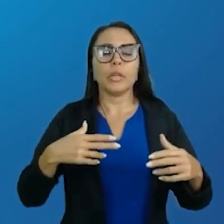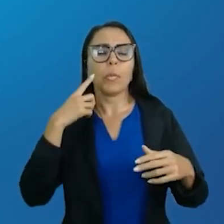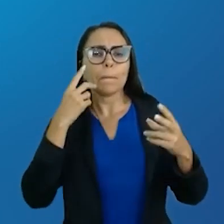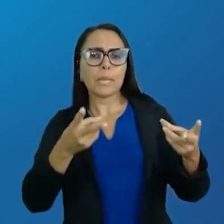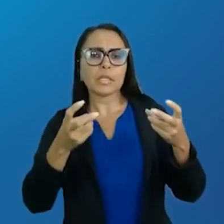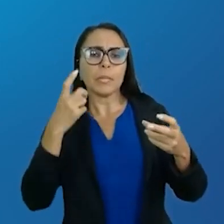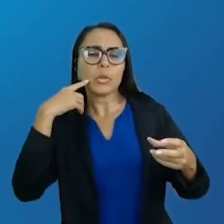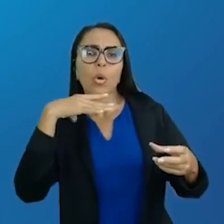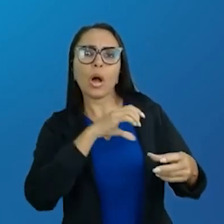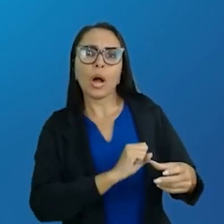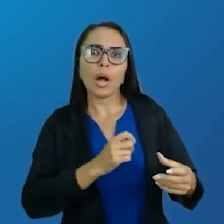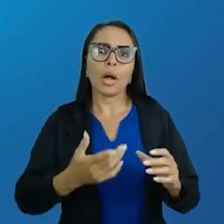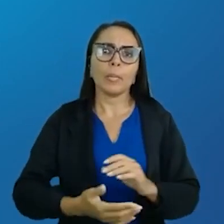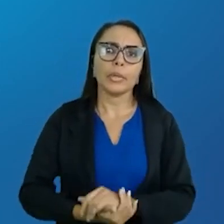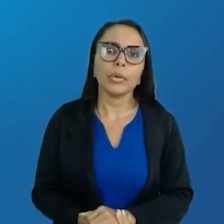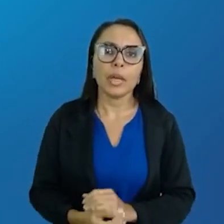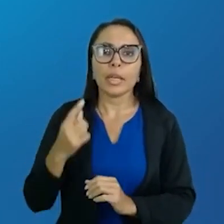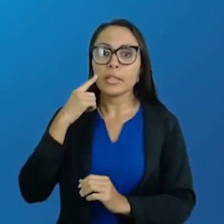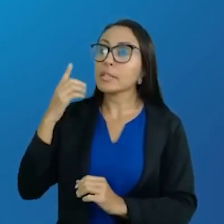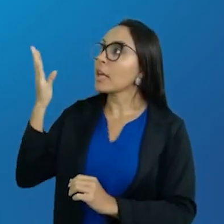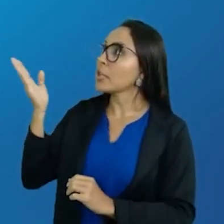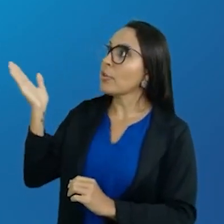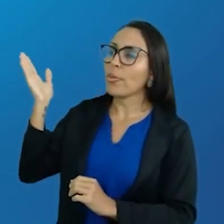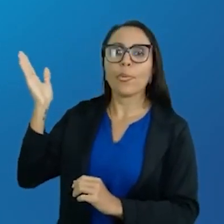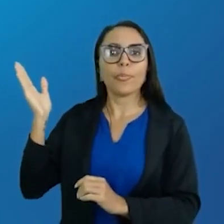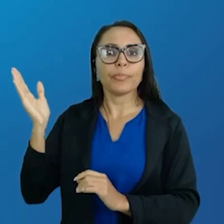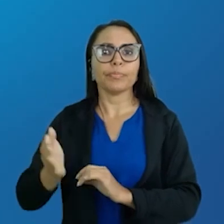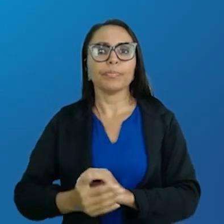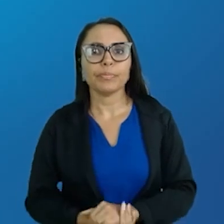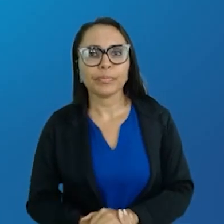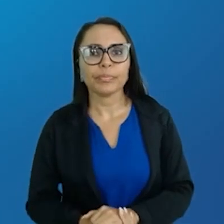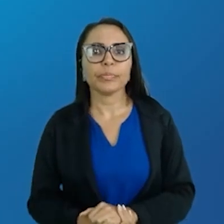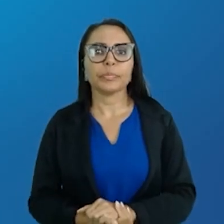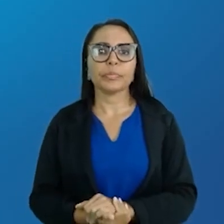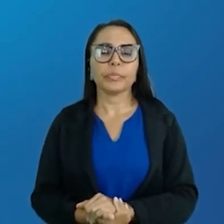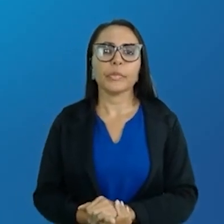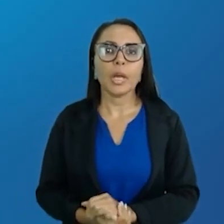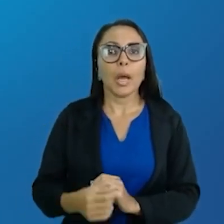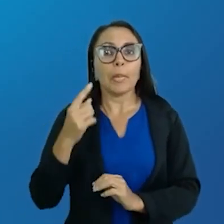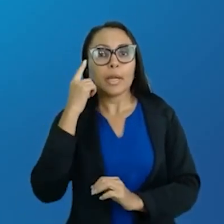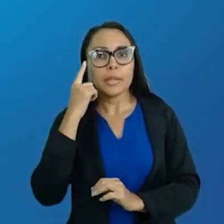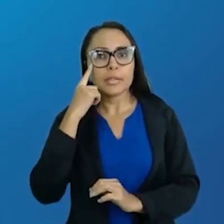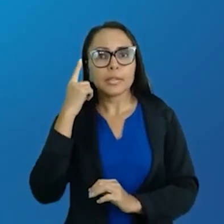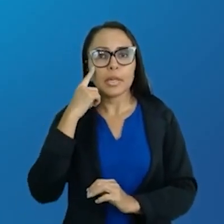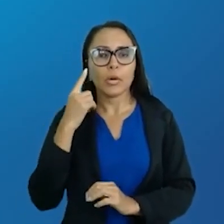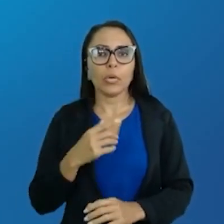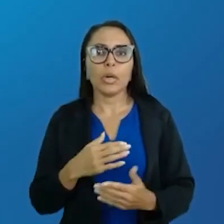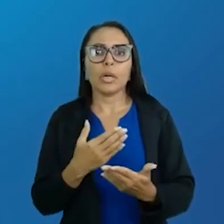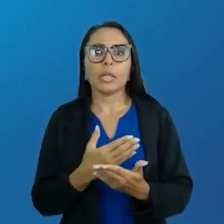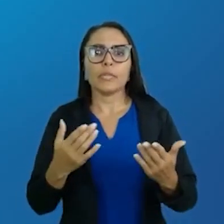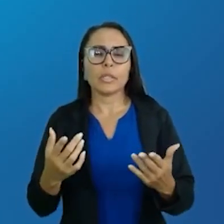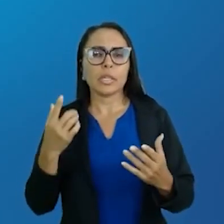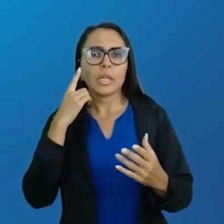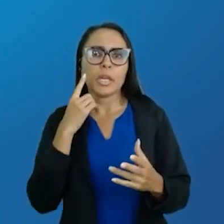ou assimilado. Em resumo, a pregnância é isso. É a definição de quão rápido ele vai ser percebido e